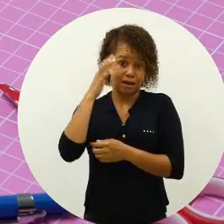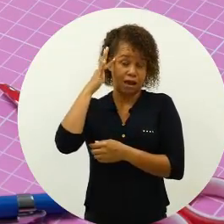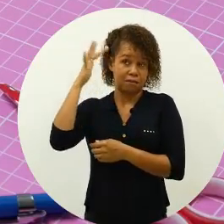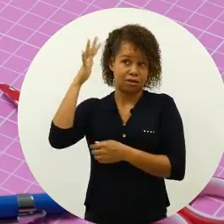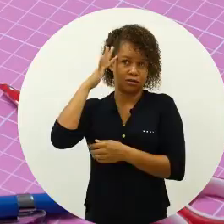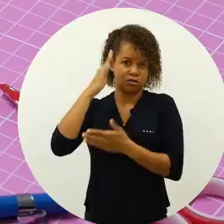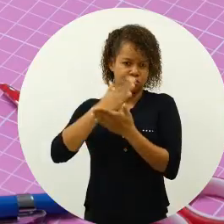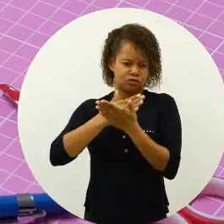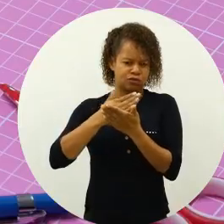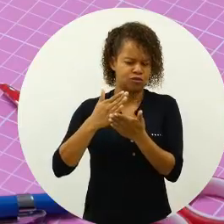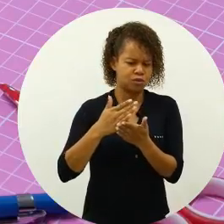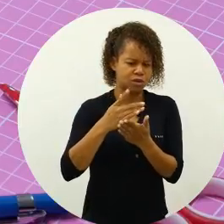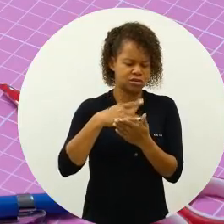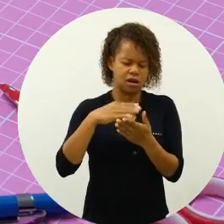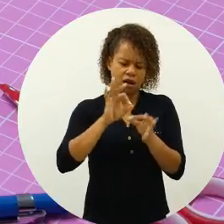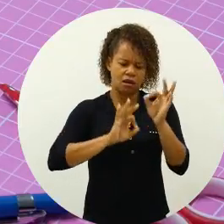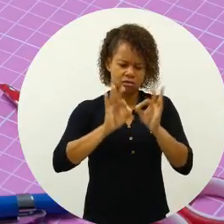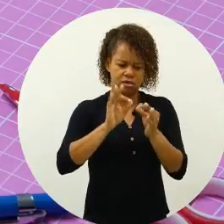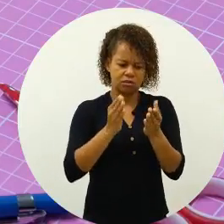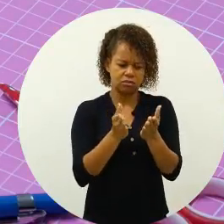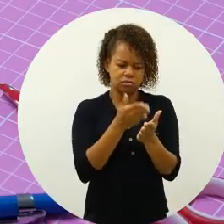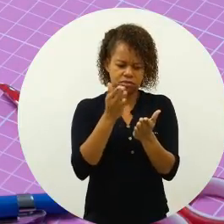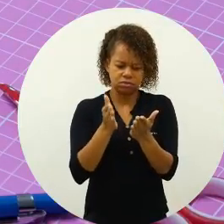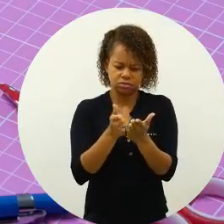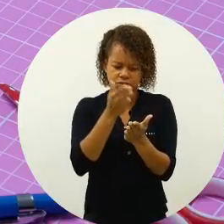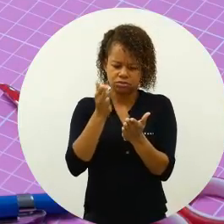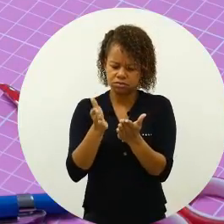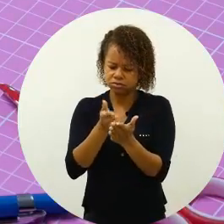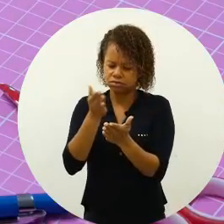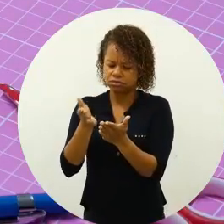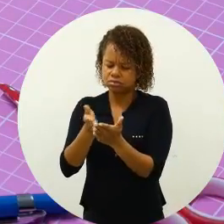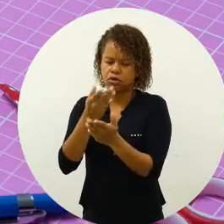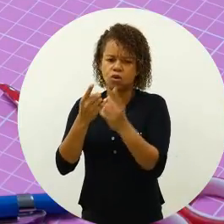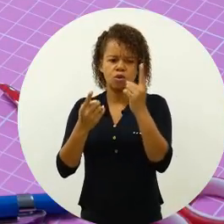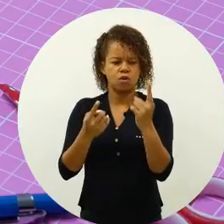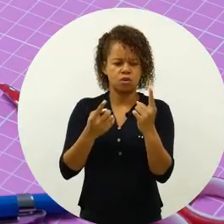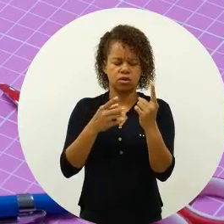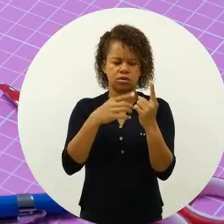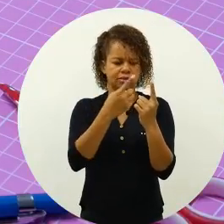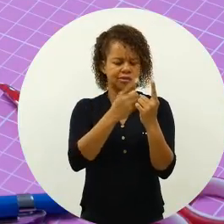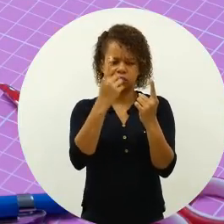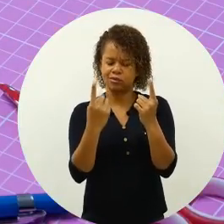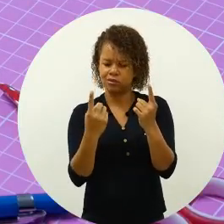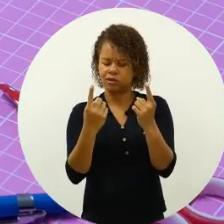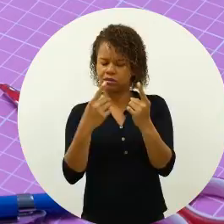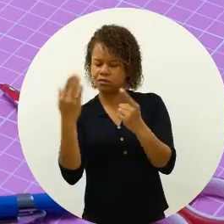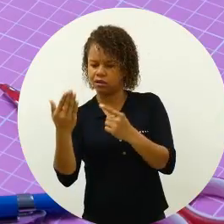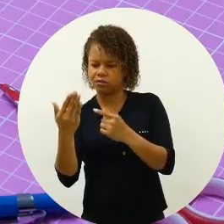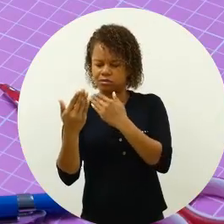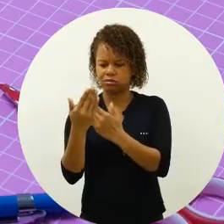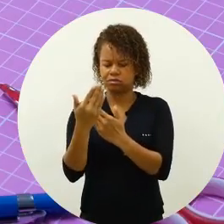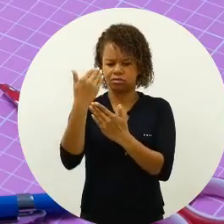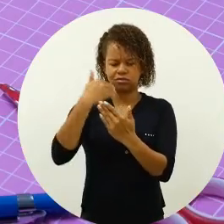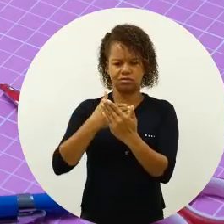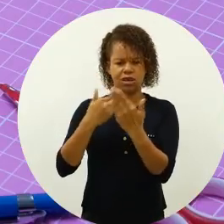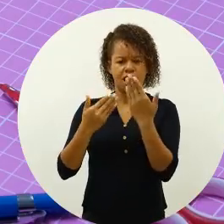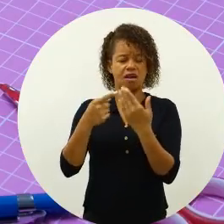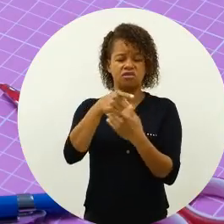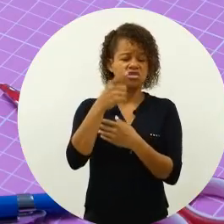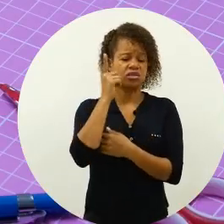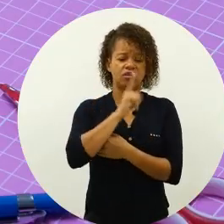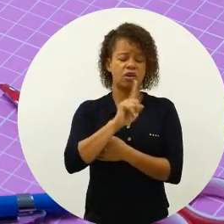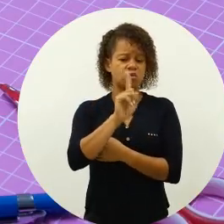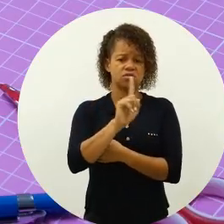começa a encadernar um assim, outro do outro lado, o que vai acontecer? Você não